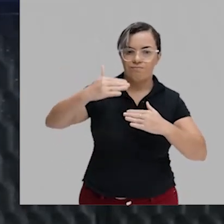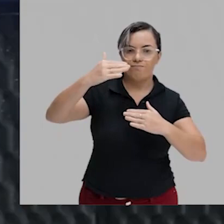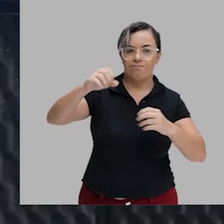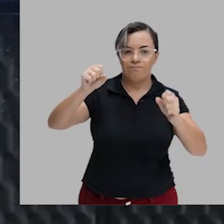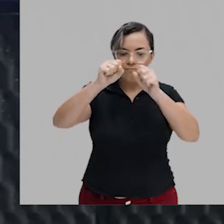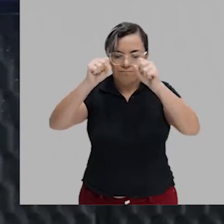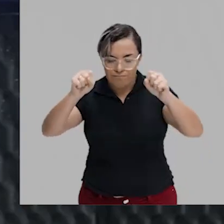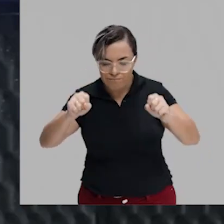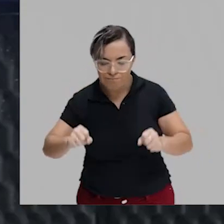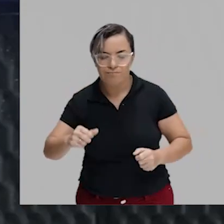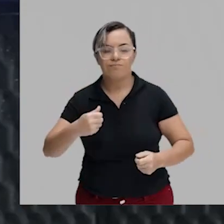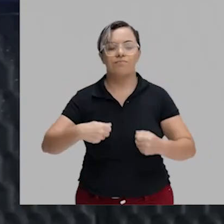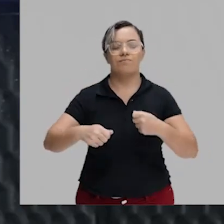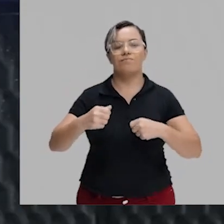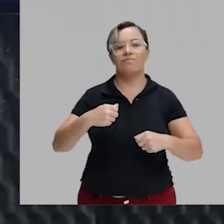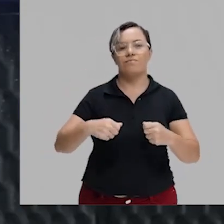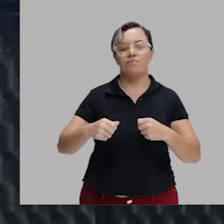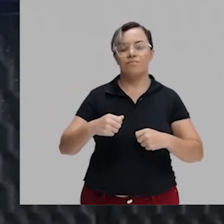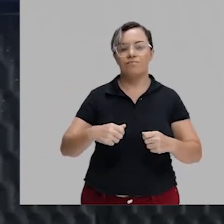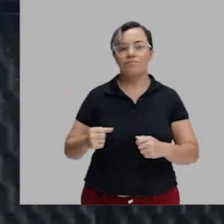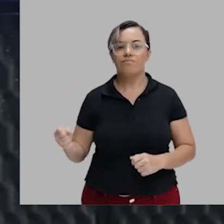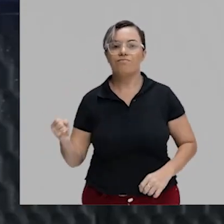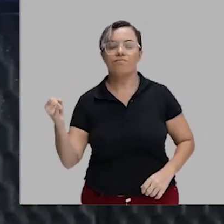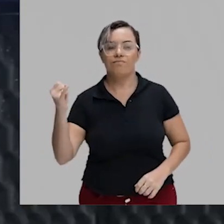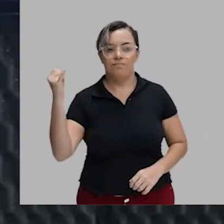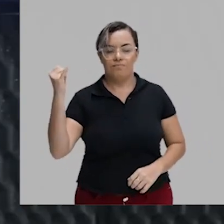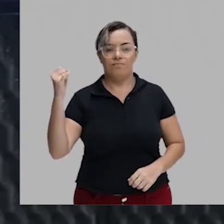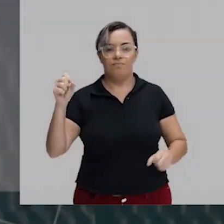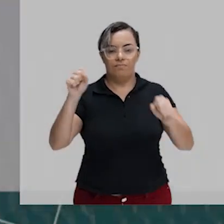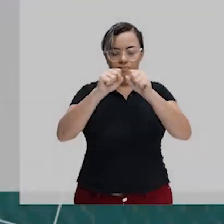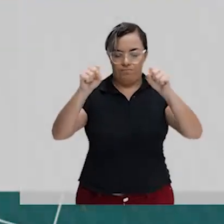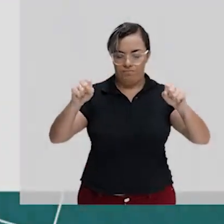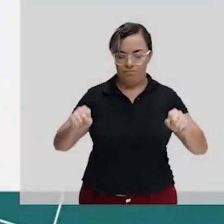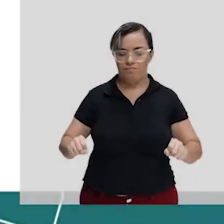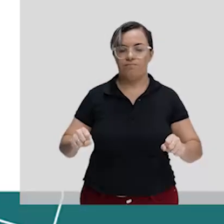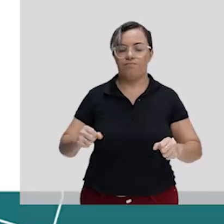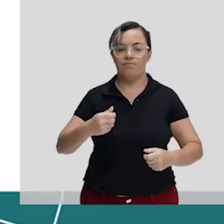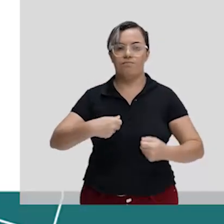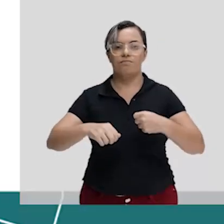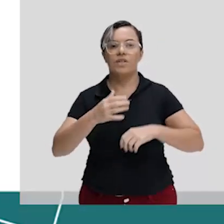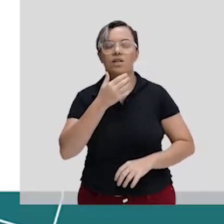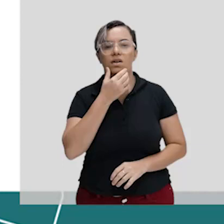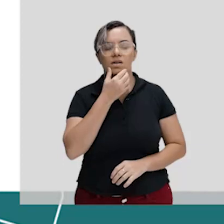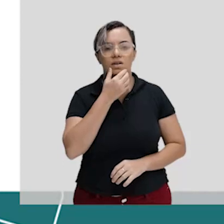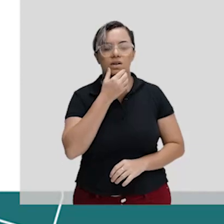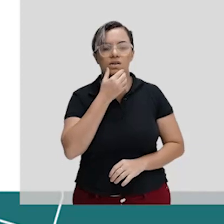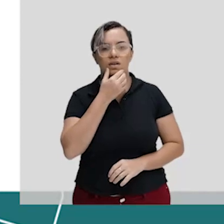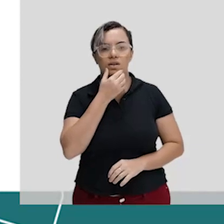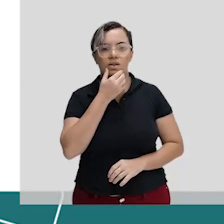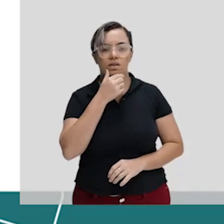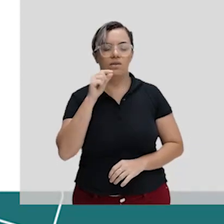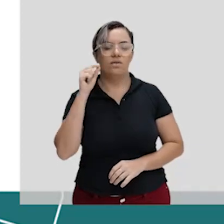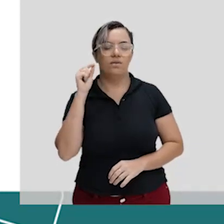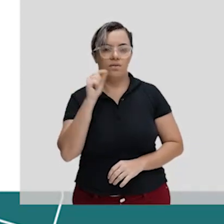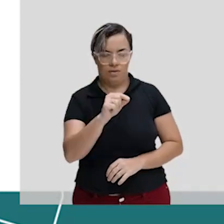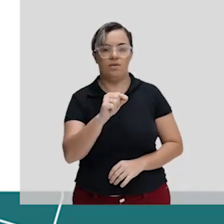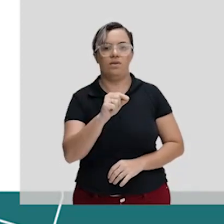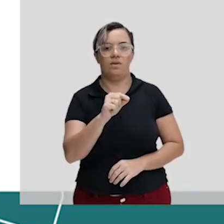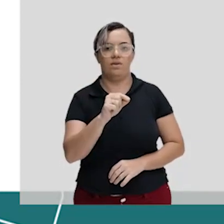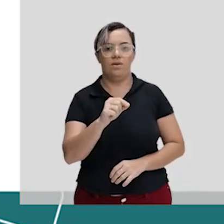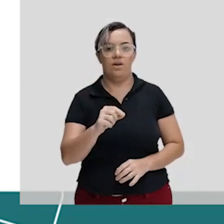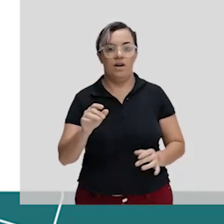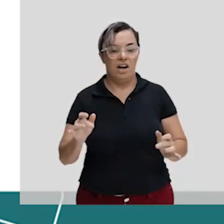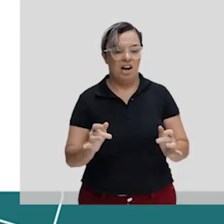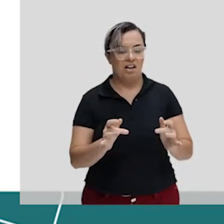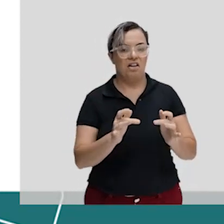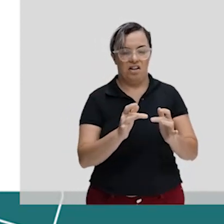mercantilistas. O que vai ser muito importante para você olhar para o mercantilismo inglês e dizer, nós estamos diante de um mercantilismo